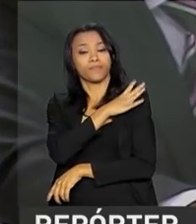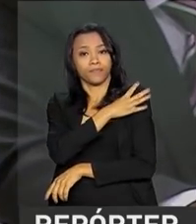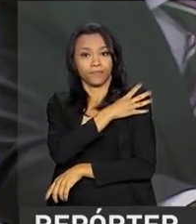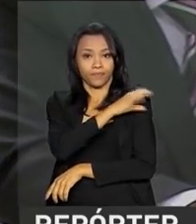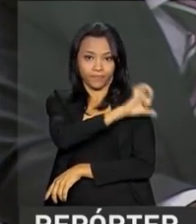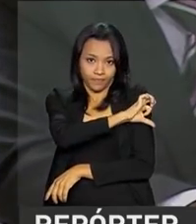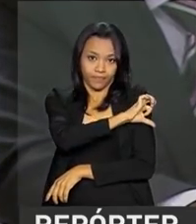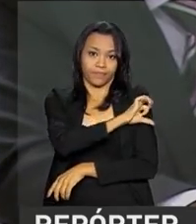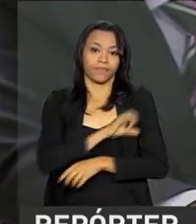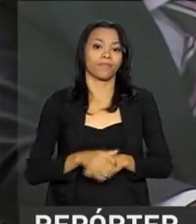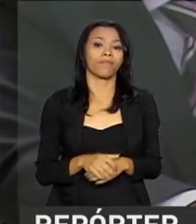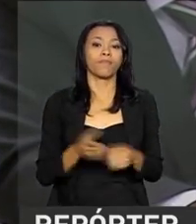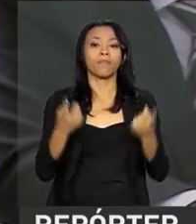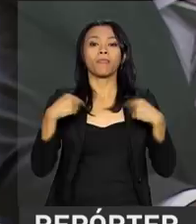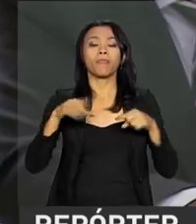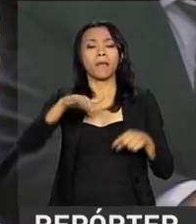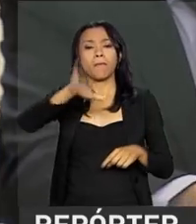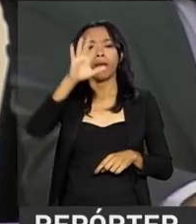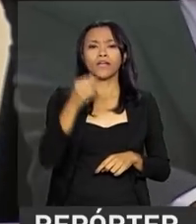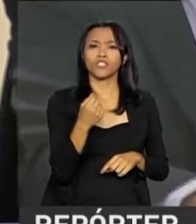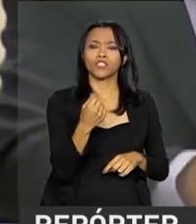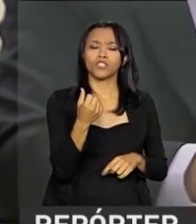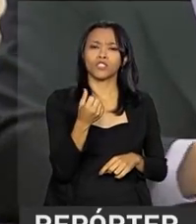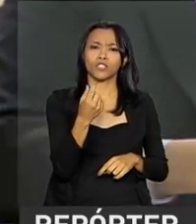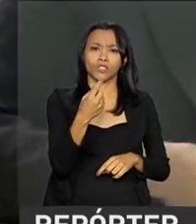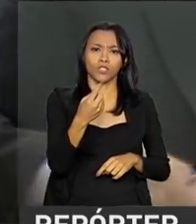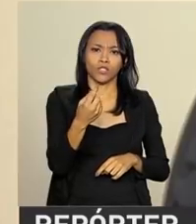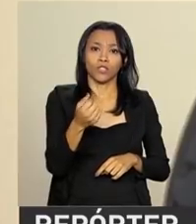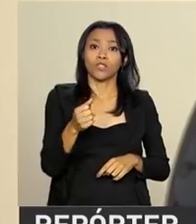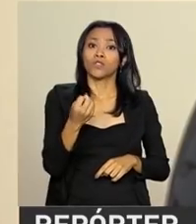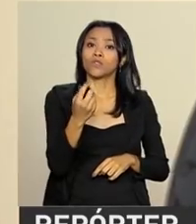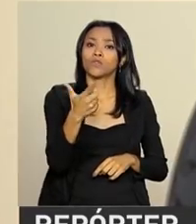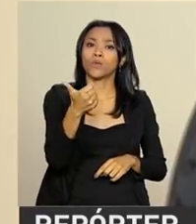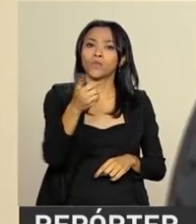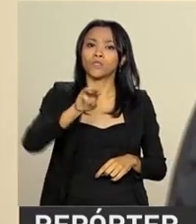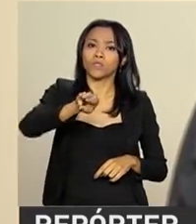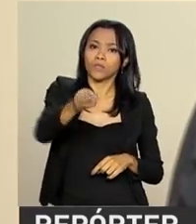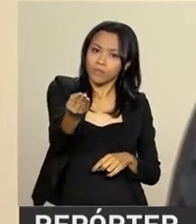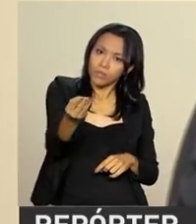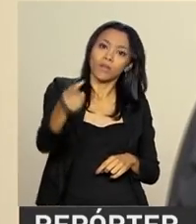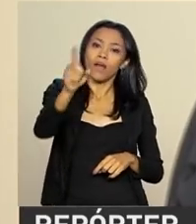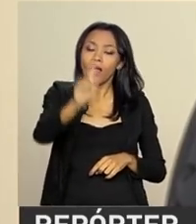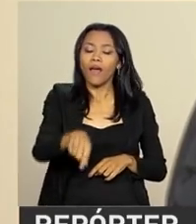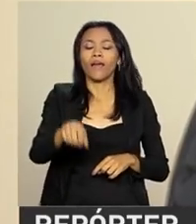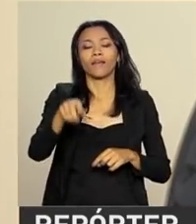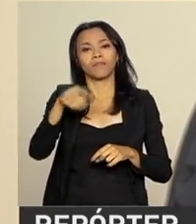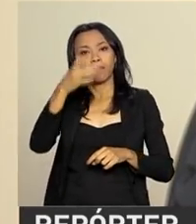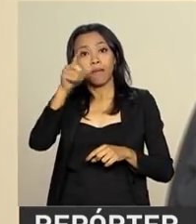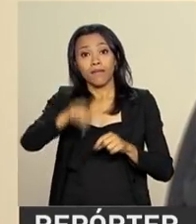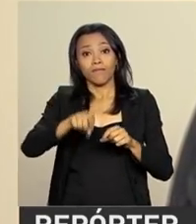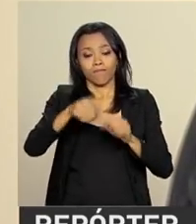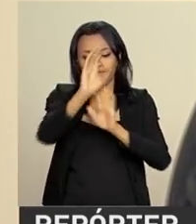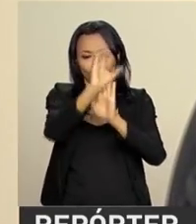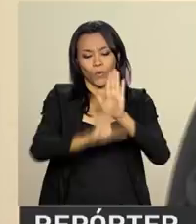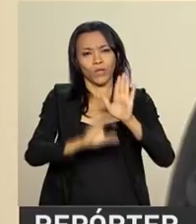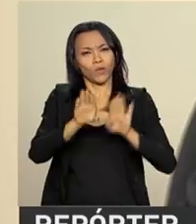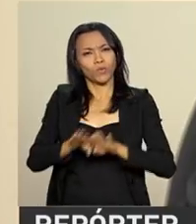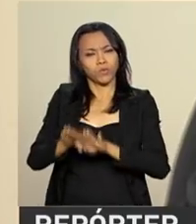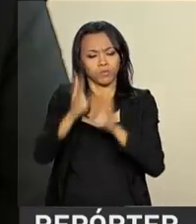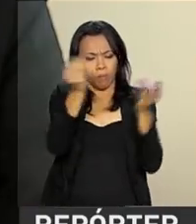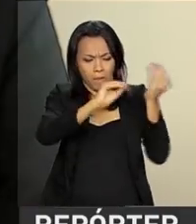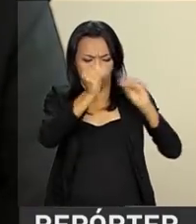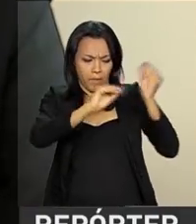de 12 milhões de contribuições da sociedade de órgãos do governo é assim que a versão final da base nacional comum curricular está sendo